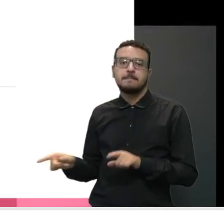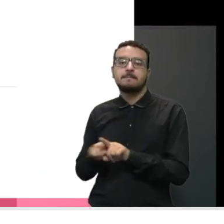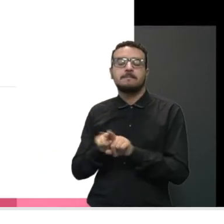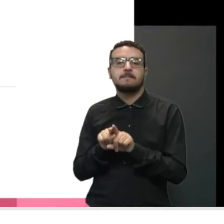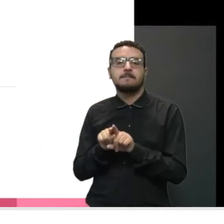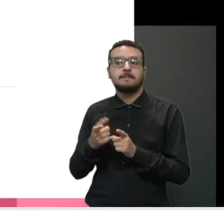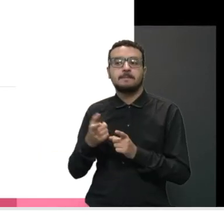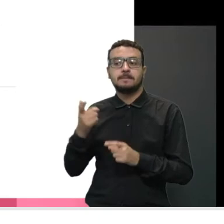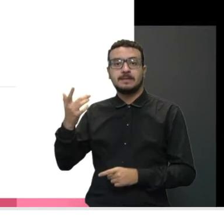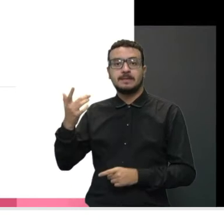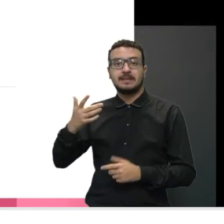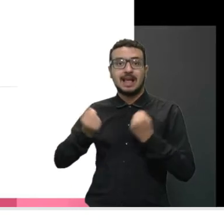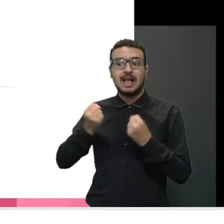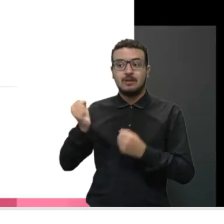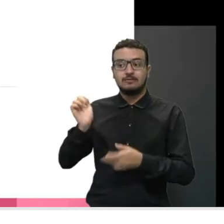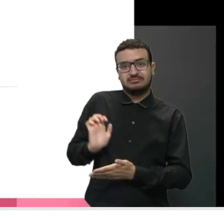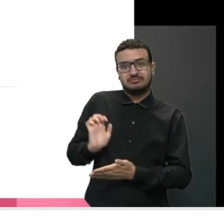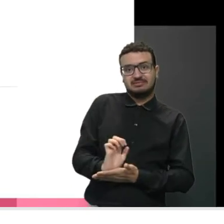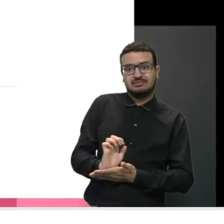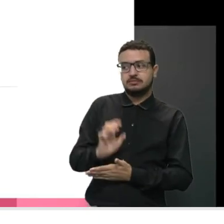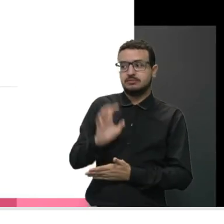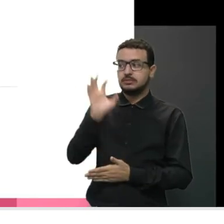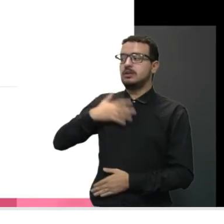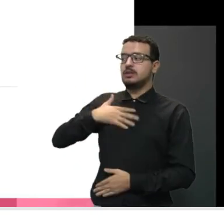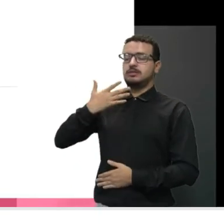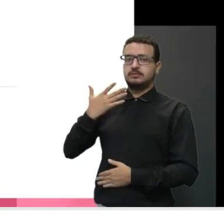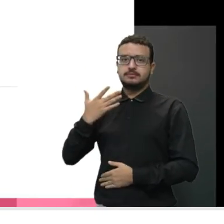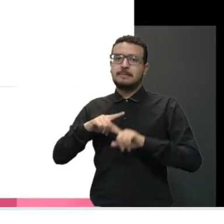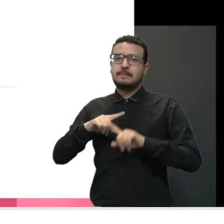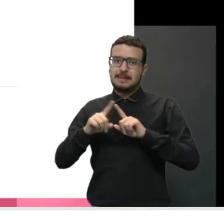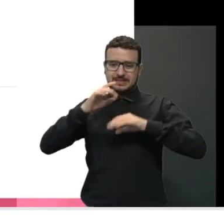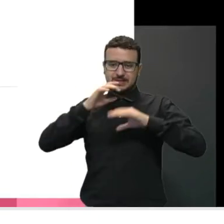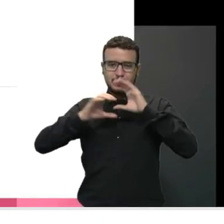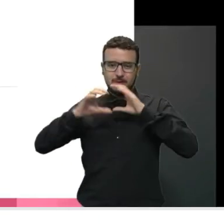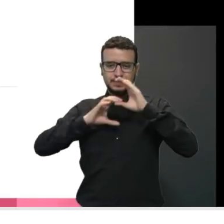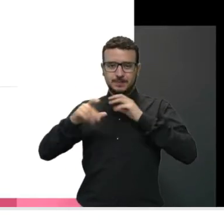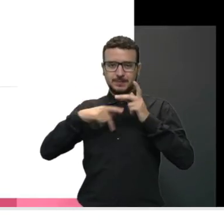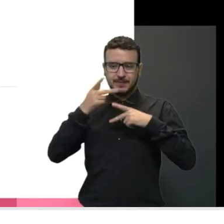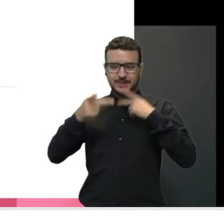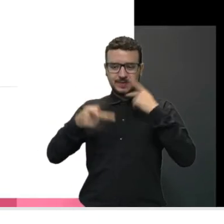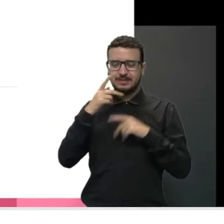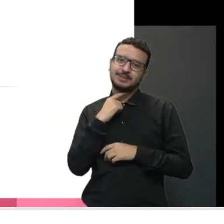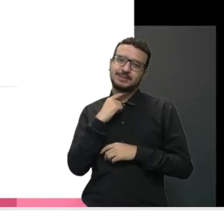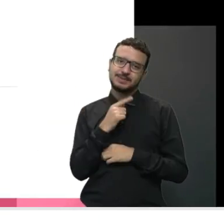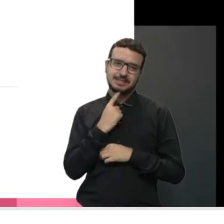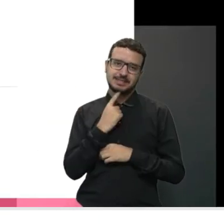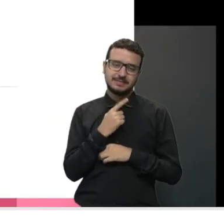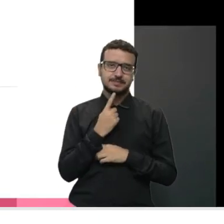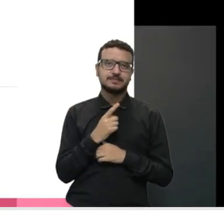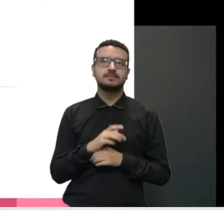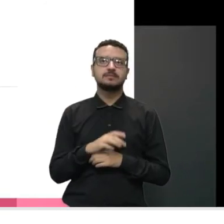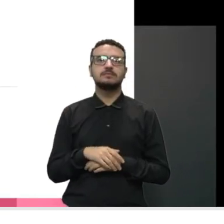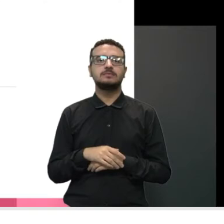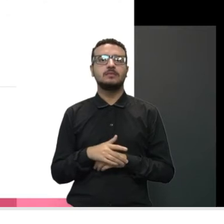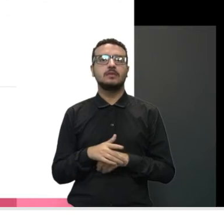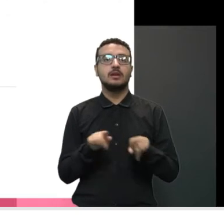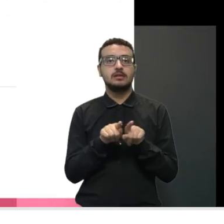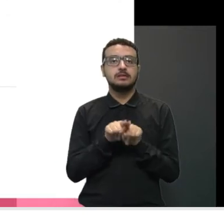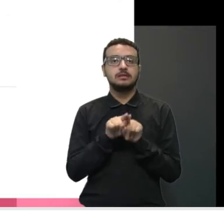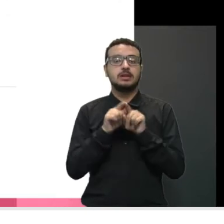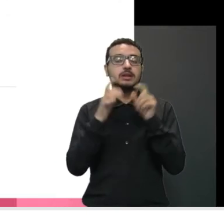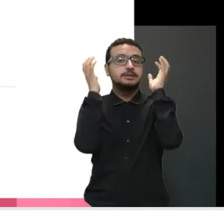para a comunicação oral, tá? As sessões de fonoterapia, elas são para reabilitação da fala, que é um